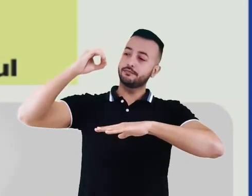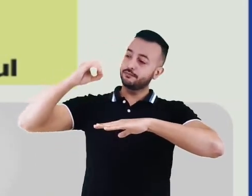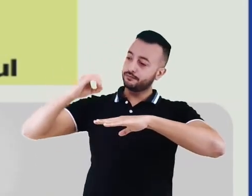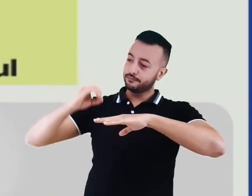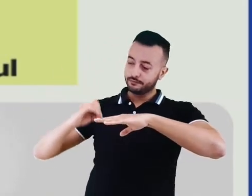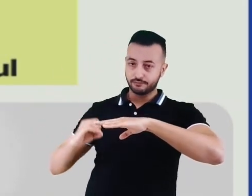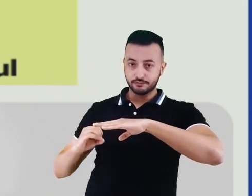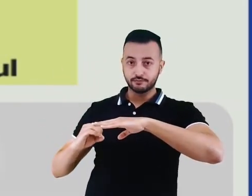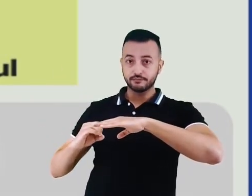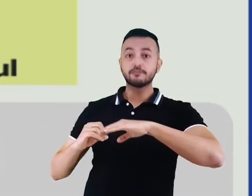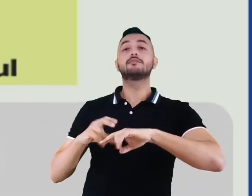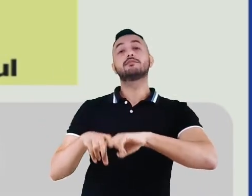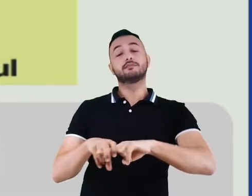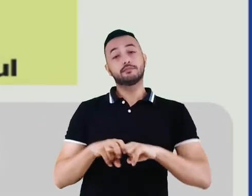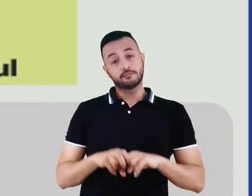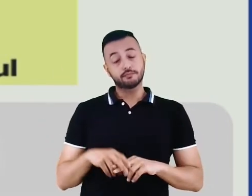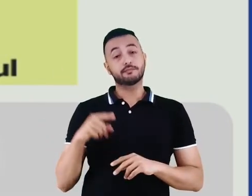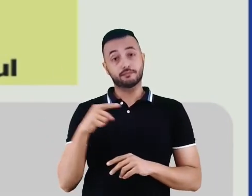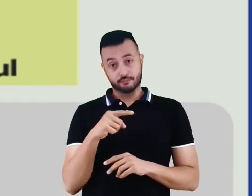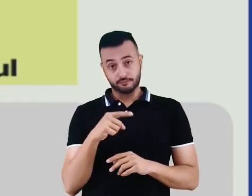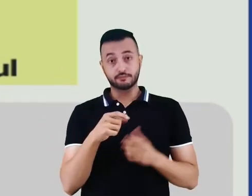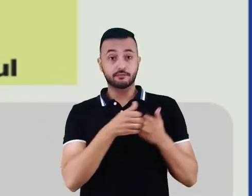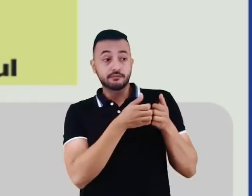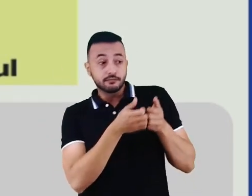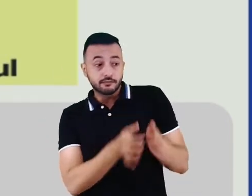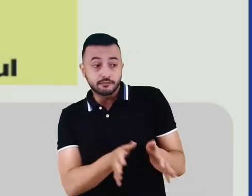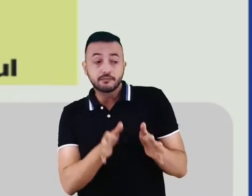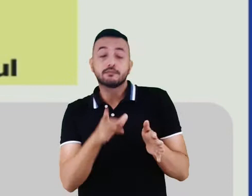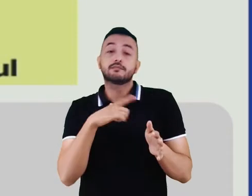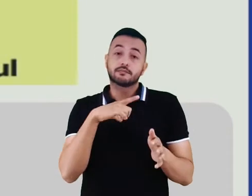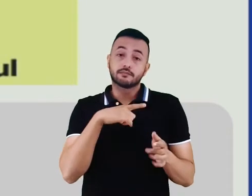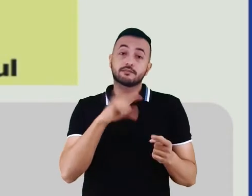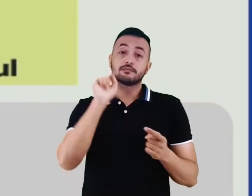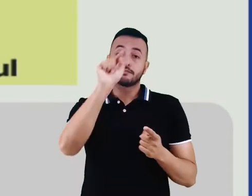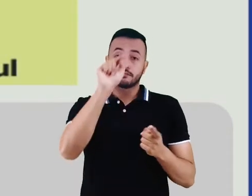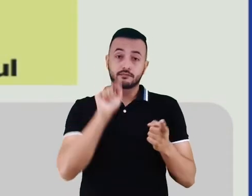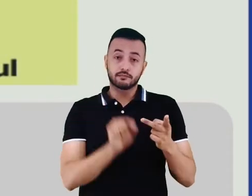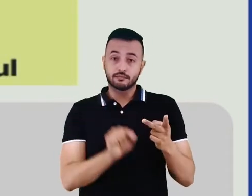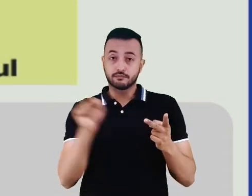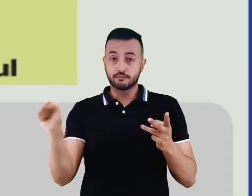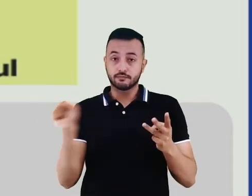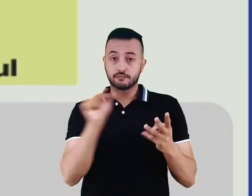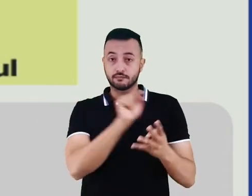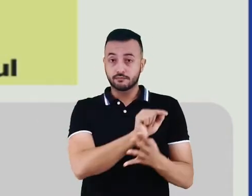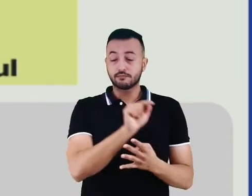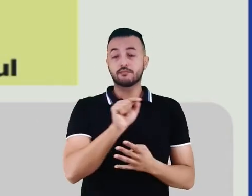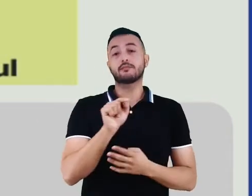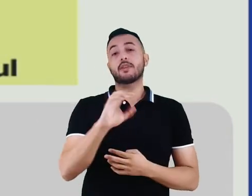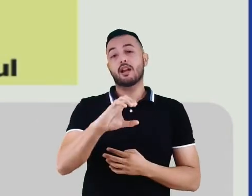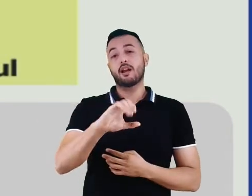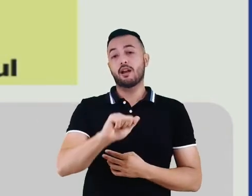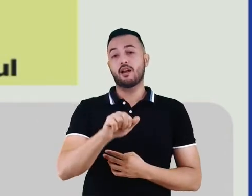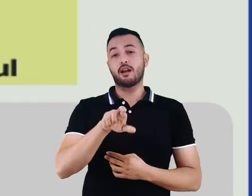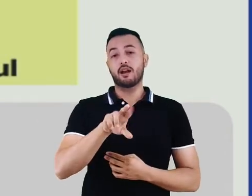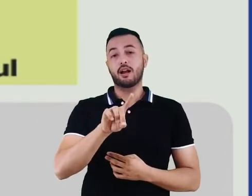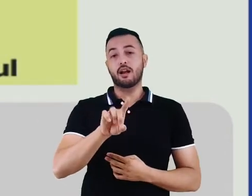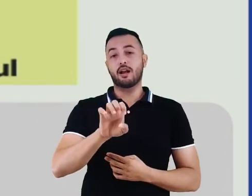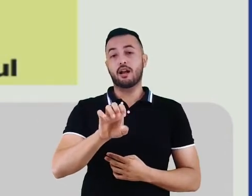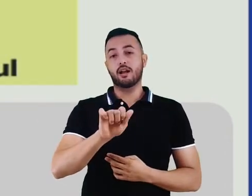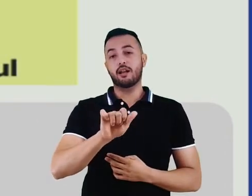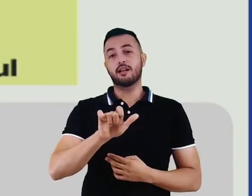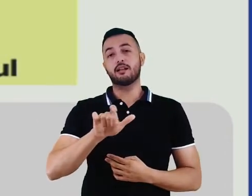tá? É através dele que surgiu os pontos cardeais. Exatamente. O